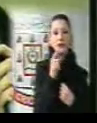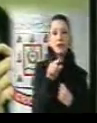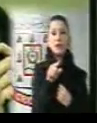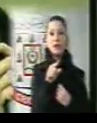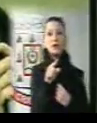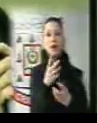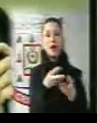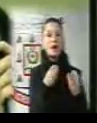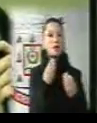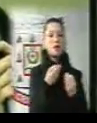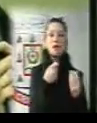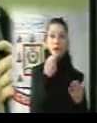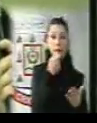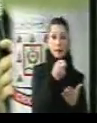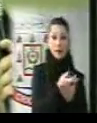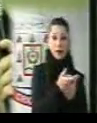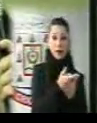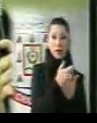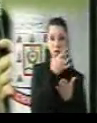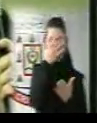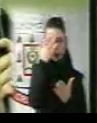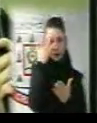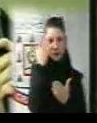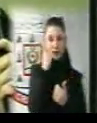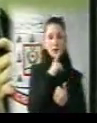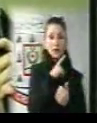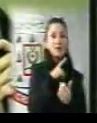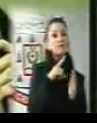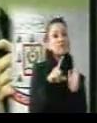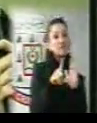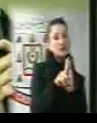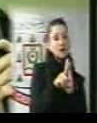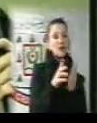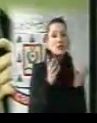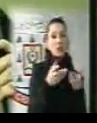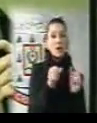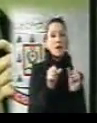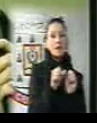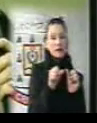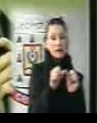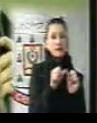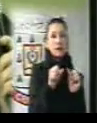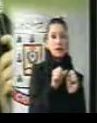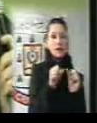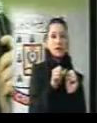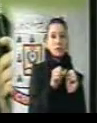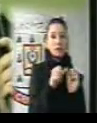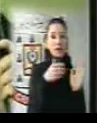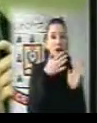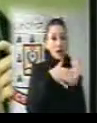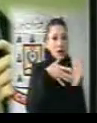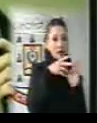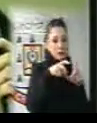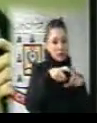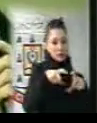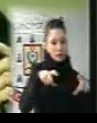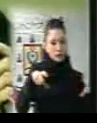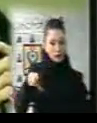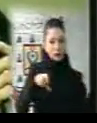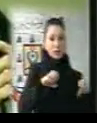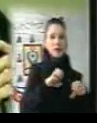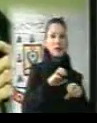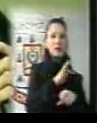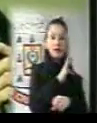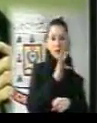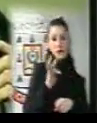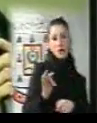das desapropriações existe entendimento da legalidade que já foram feito isso através da Rede Ferroviária Federal, mas